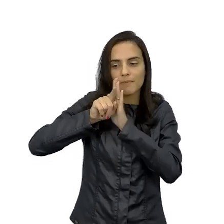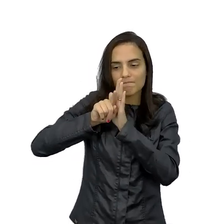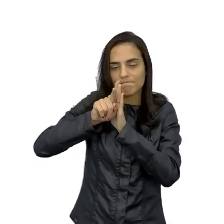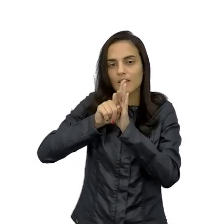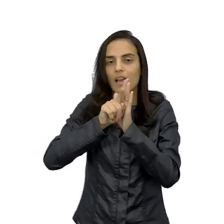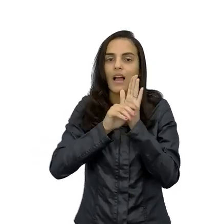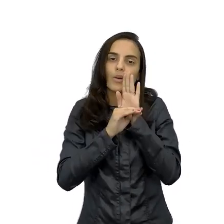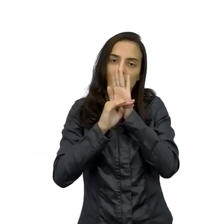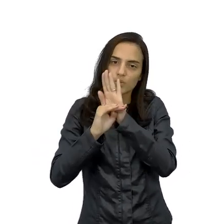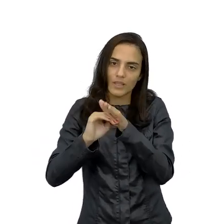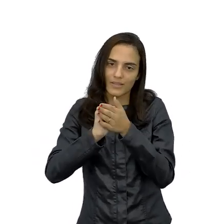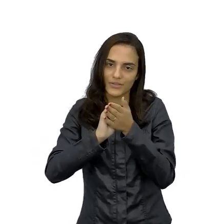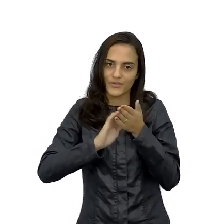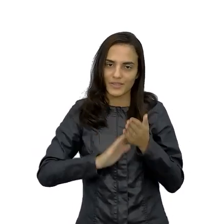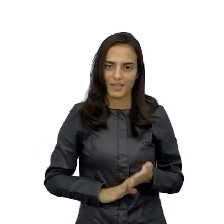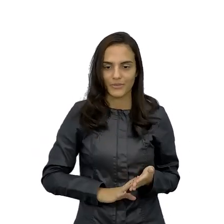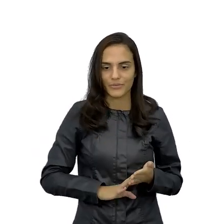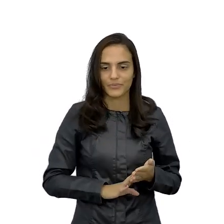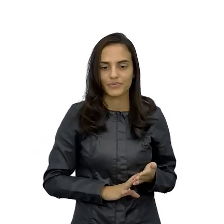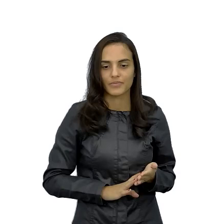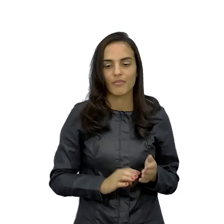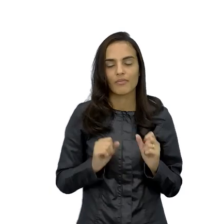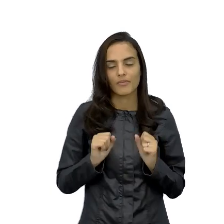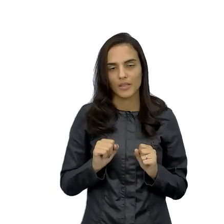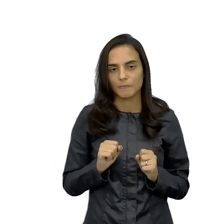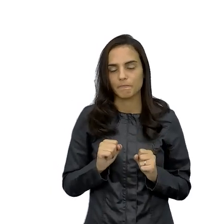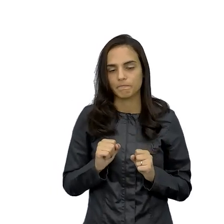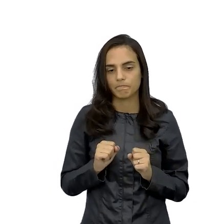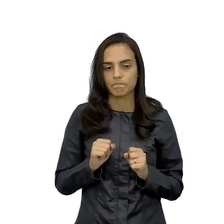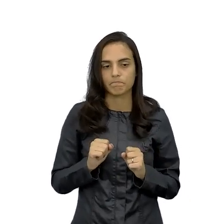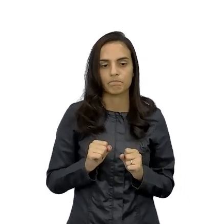de uma atividade, para poder suprir